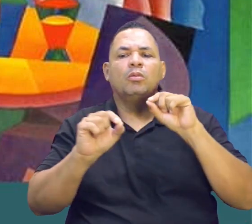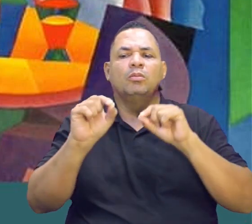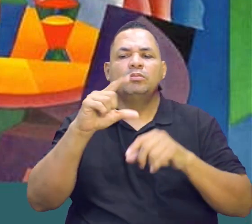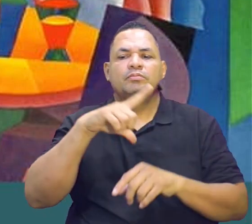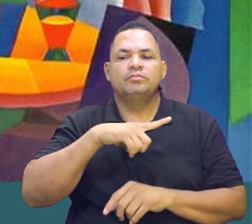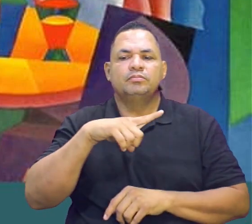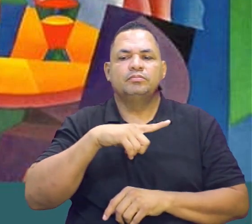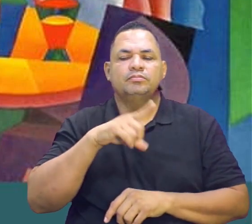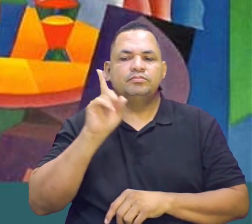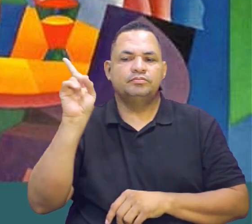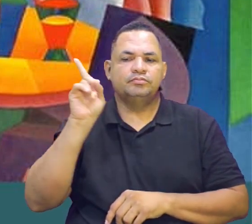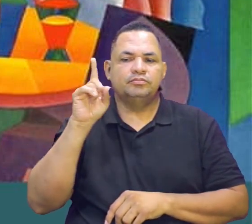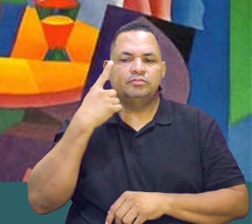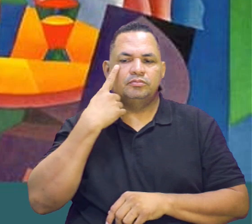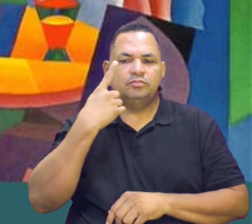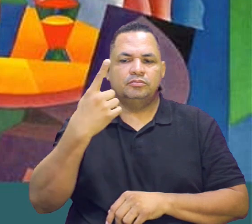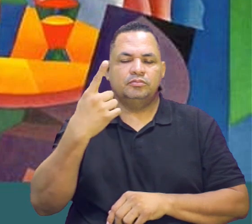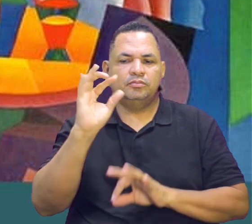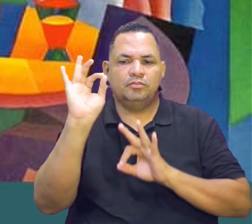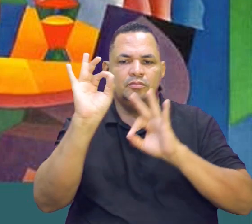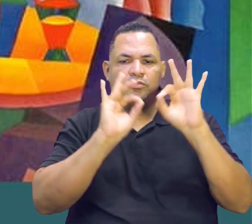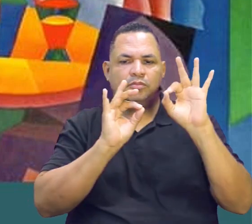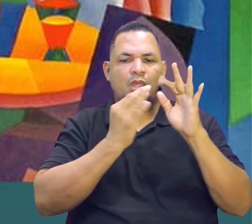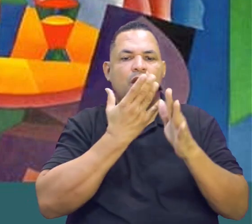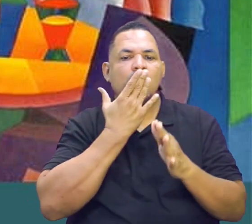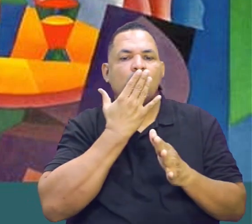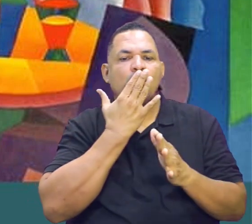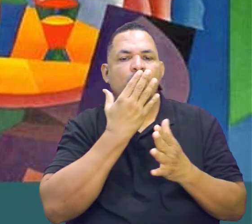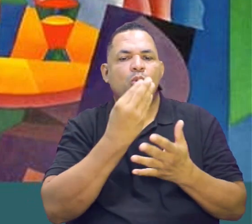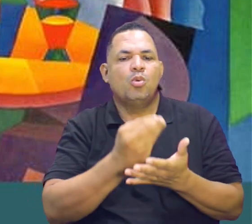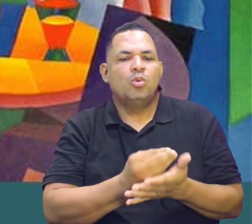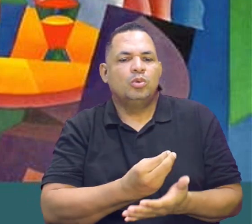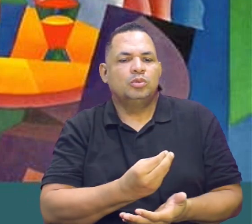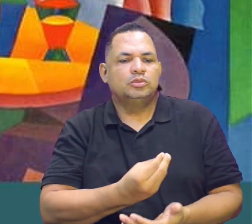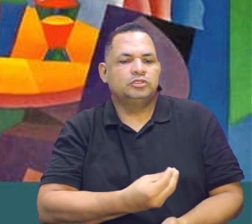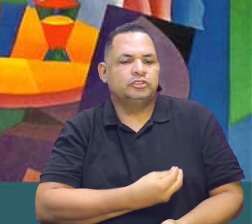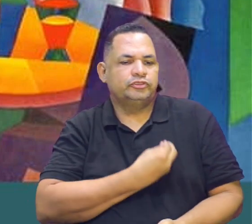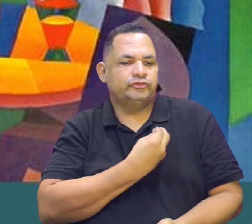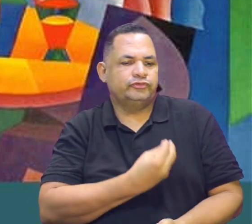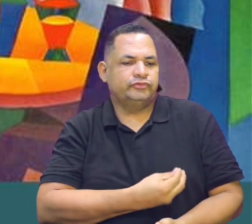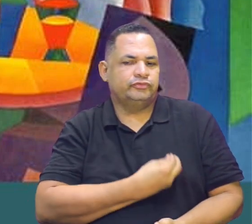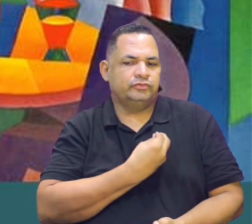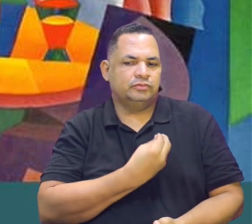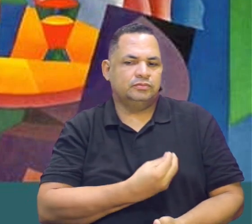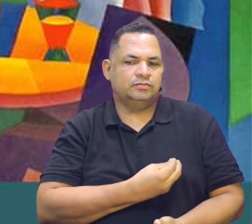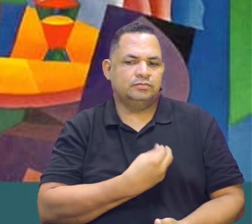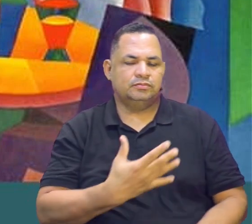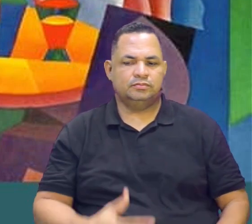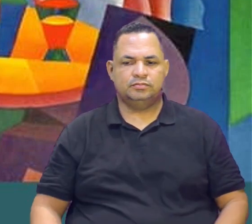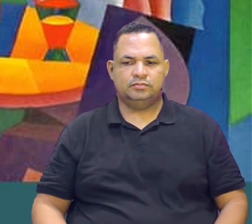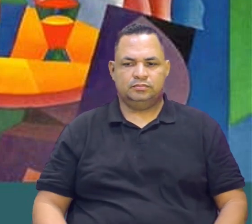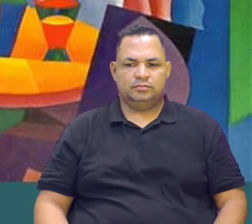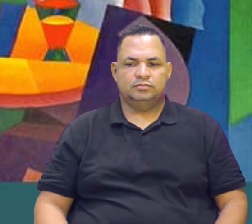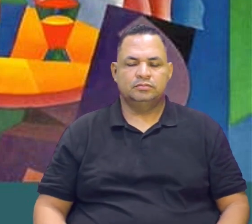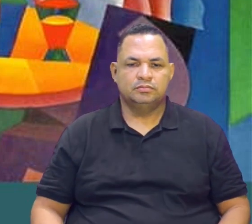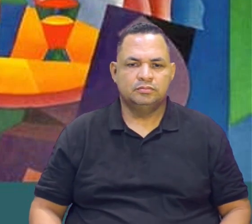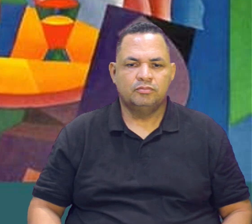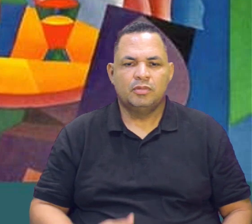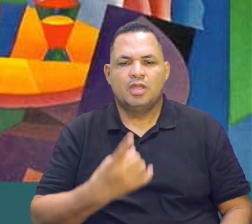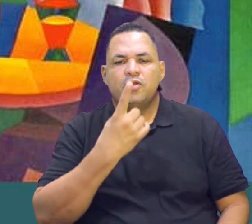Então, observe que nós vamos trabalhar muito com essa questão das cores vivas. Exatamente. Olha só,